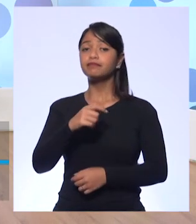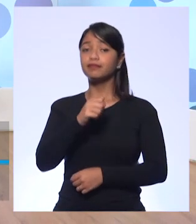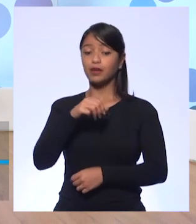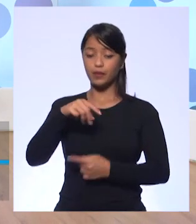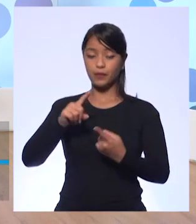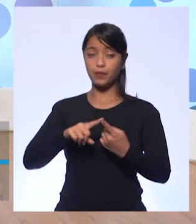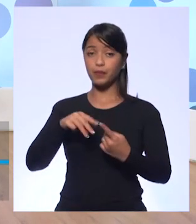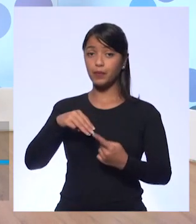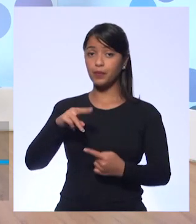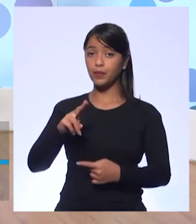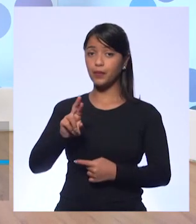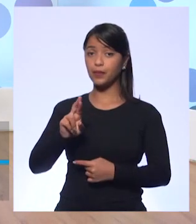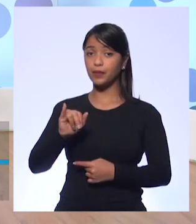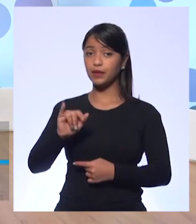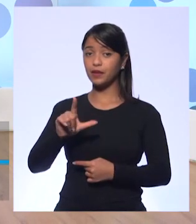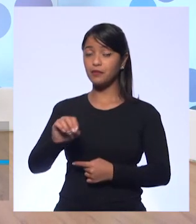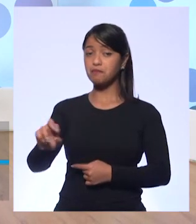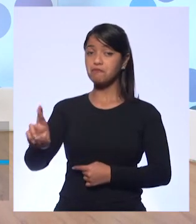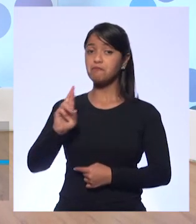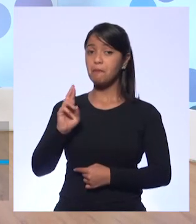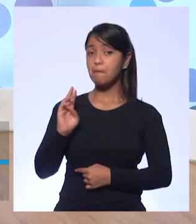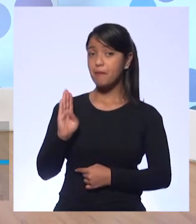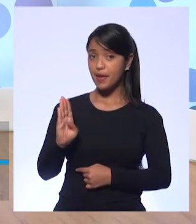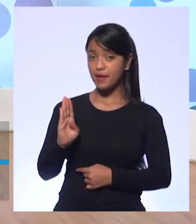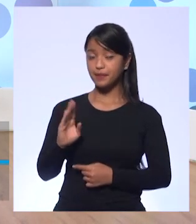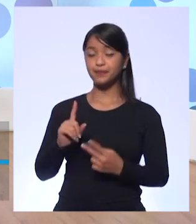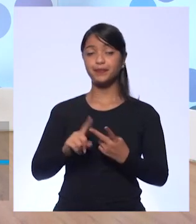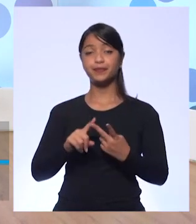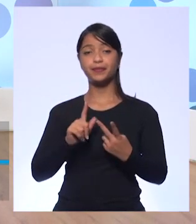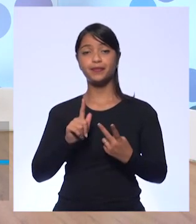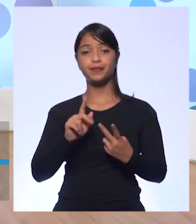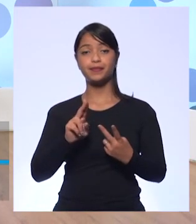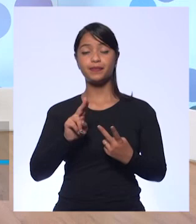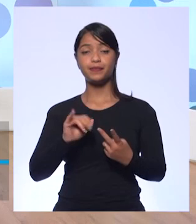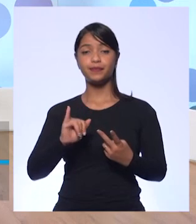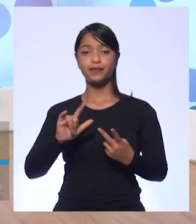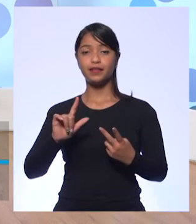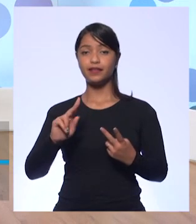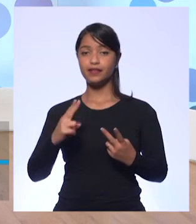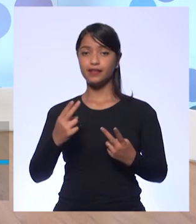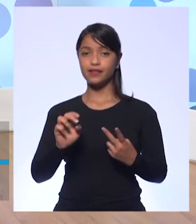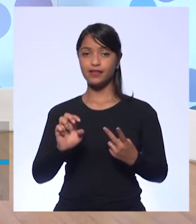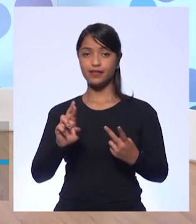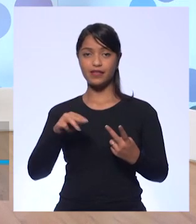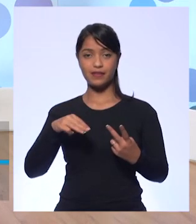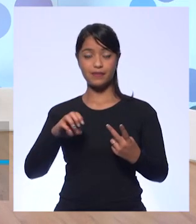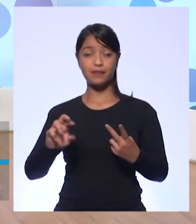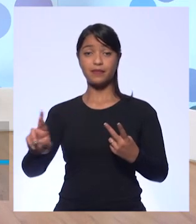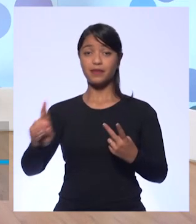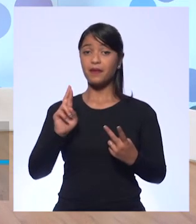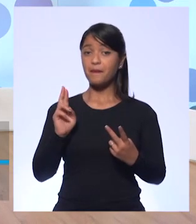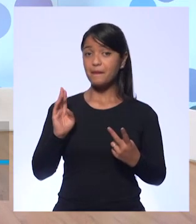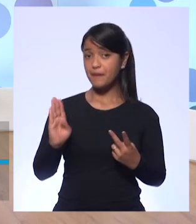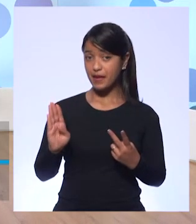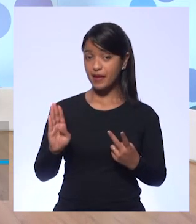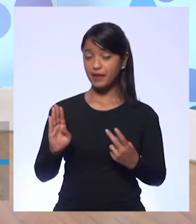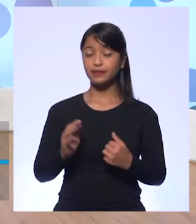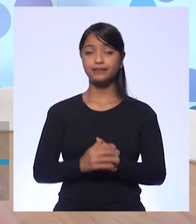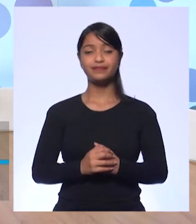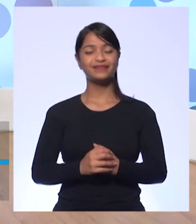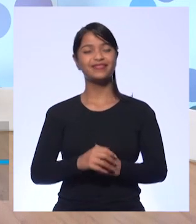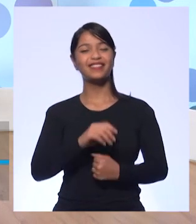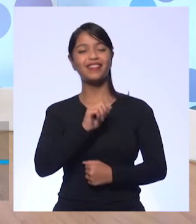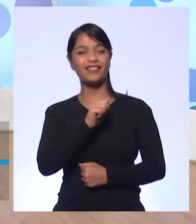colocou o B, a gente vai saber. Deixa eles aí, Guilherme colocou o B. E aí, quem? Lado de quem, hein, gente? A Ana Luísa